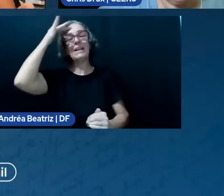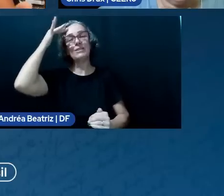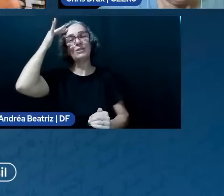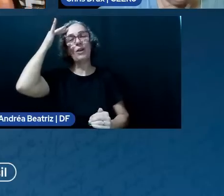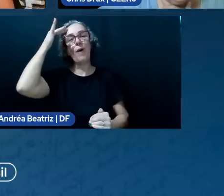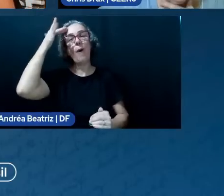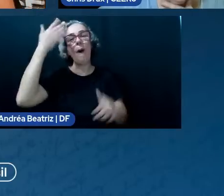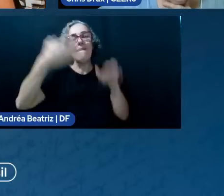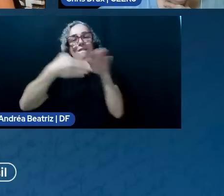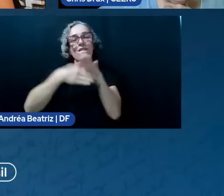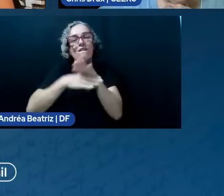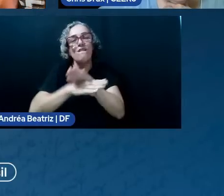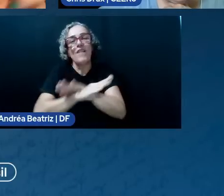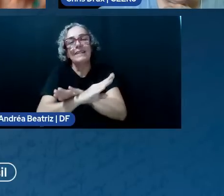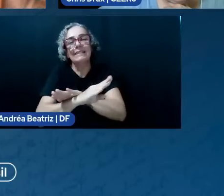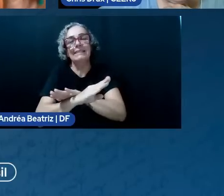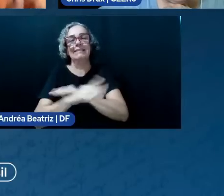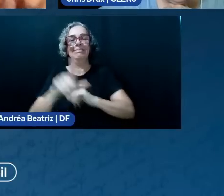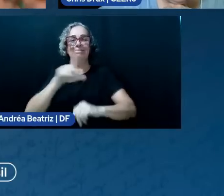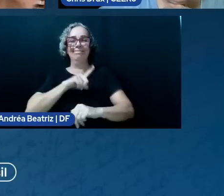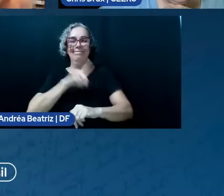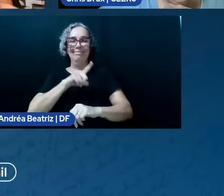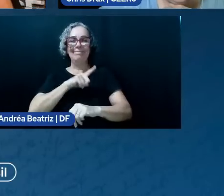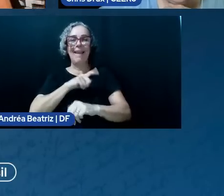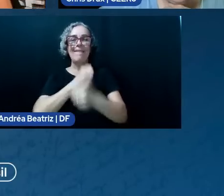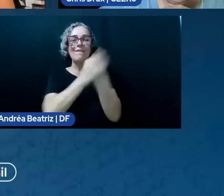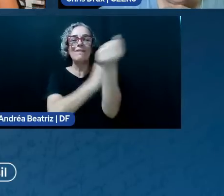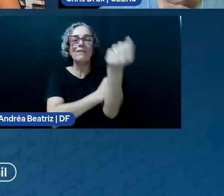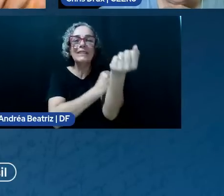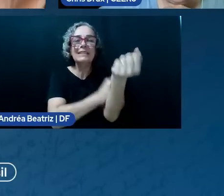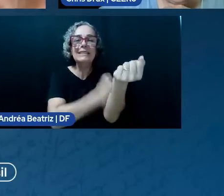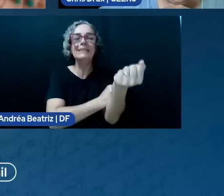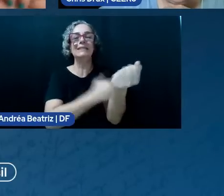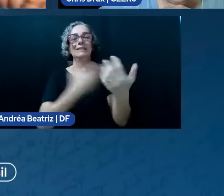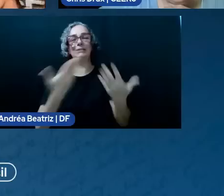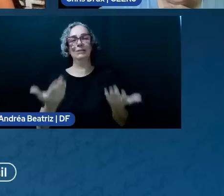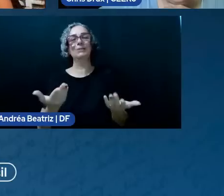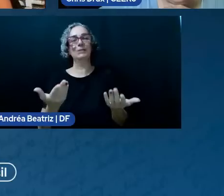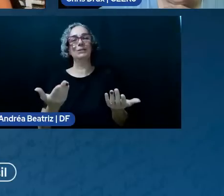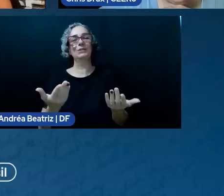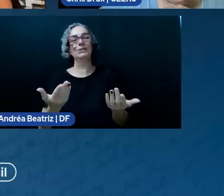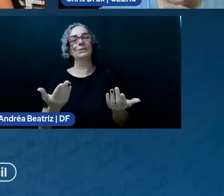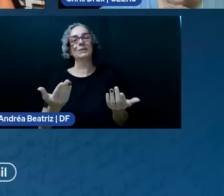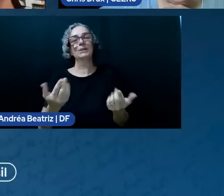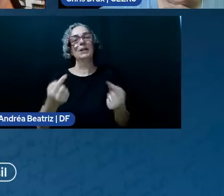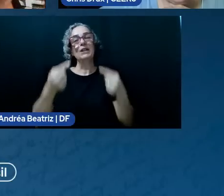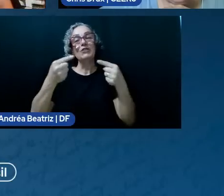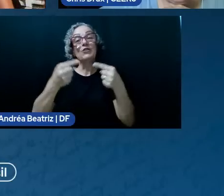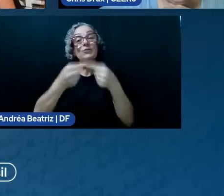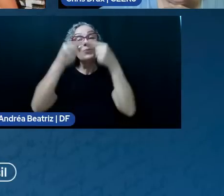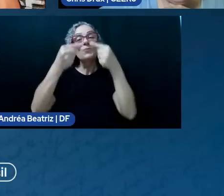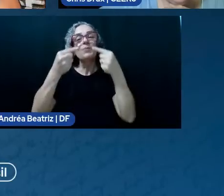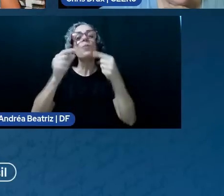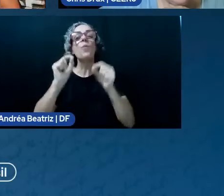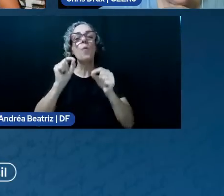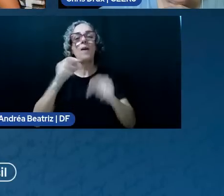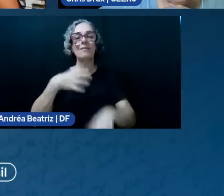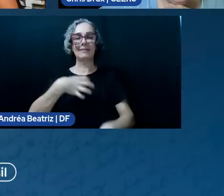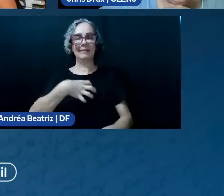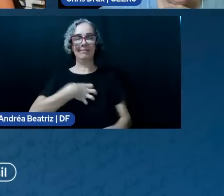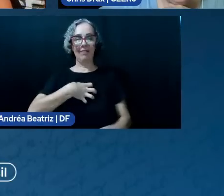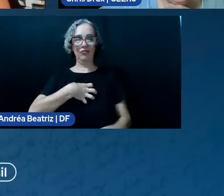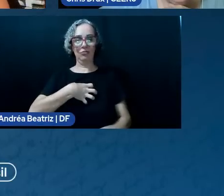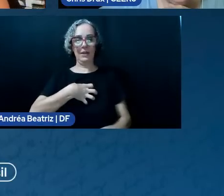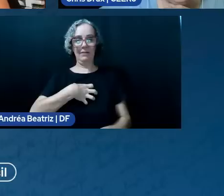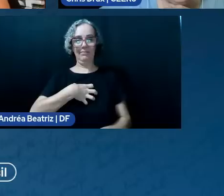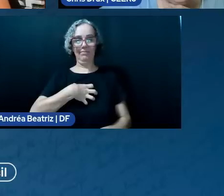afeições como consequências da conformidade dos sentimentos. E essa resposta,